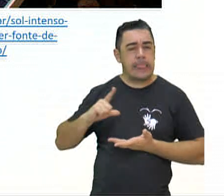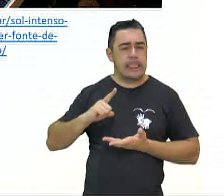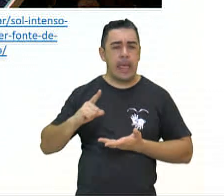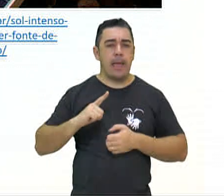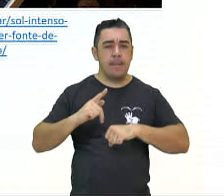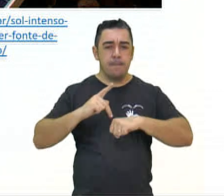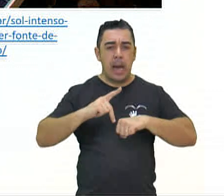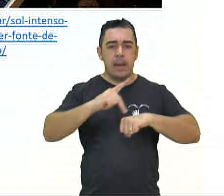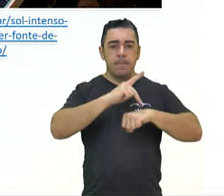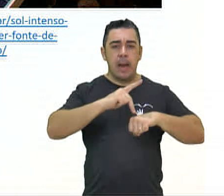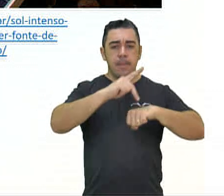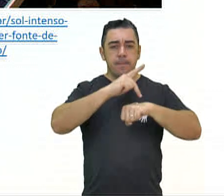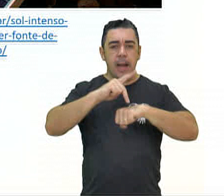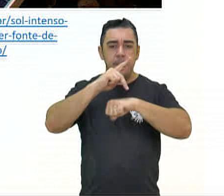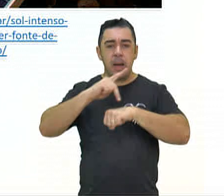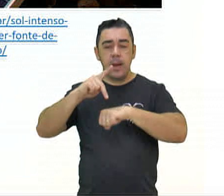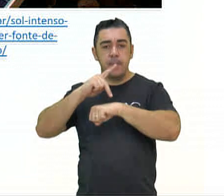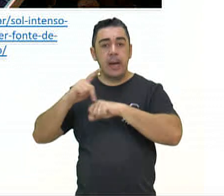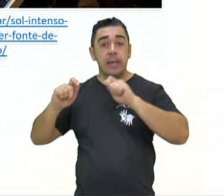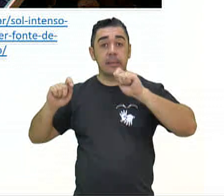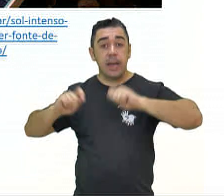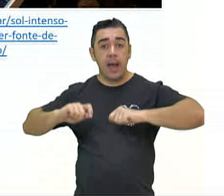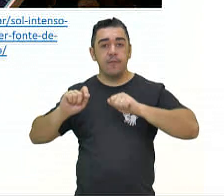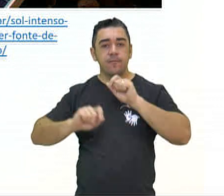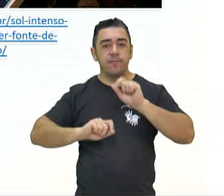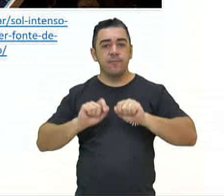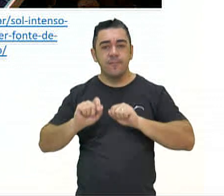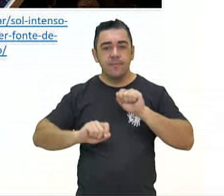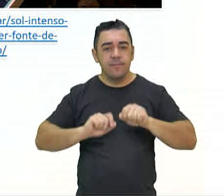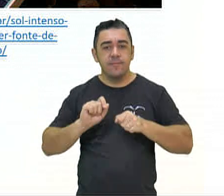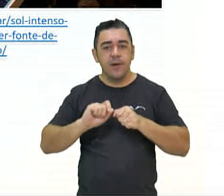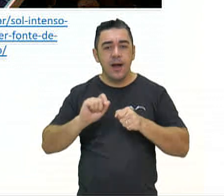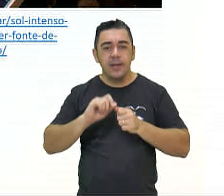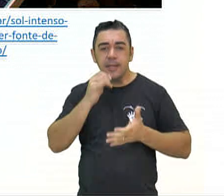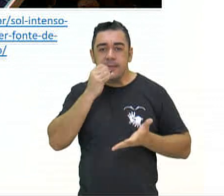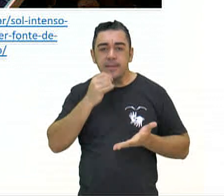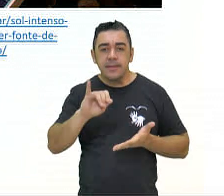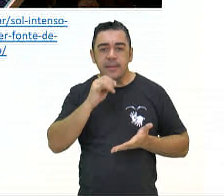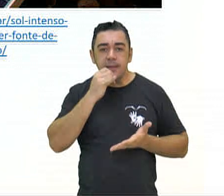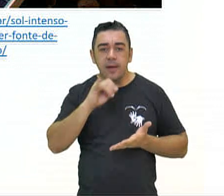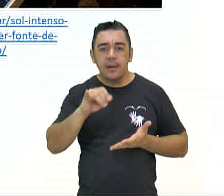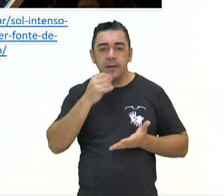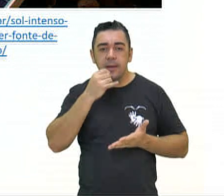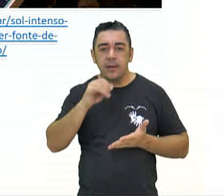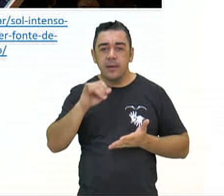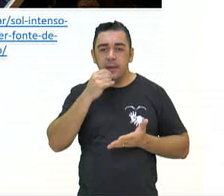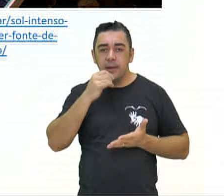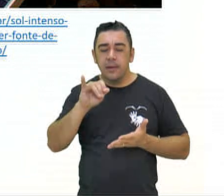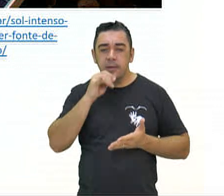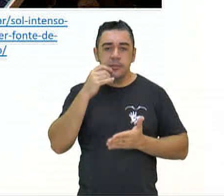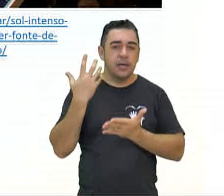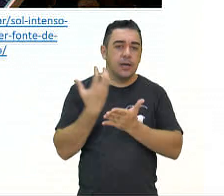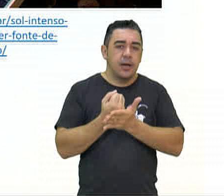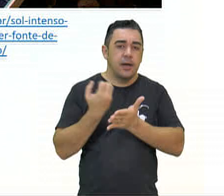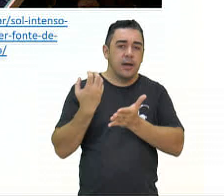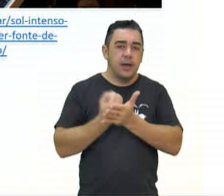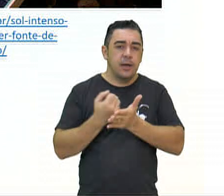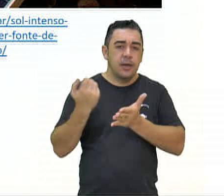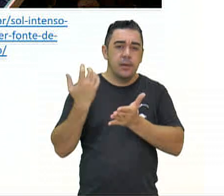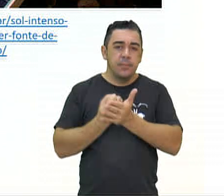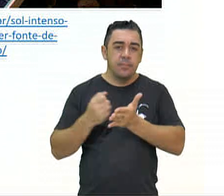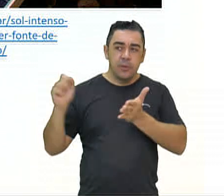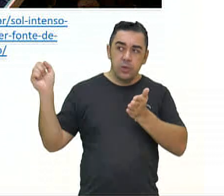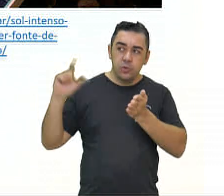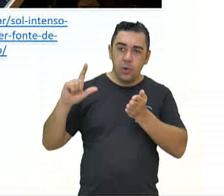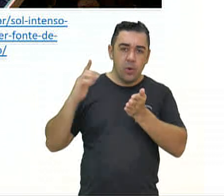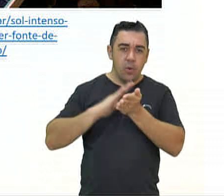E automaticamente ela tem um potencial enorme para a produção de energia elétrica, tendo o Sol como